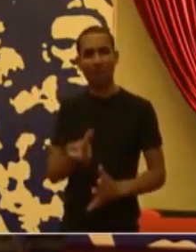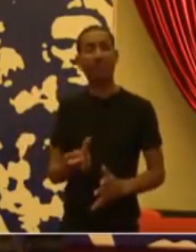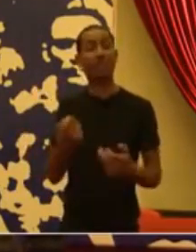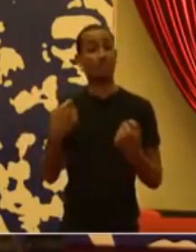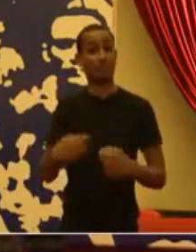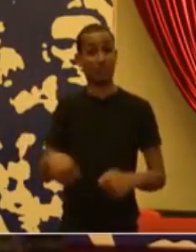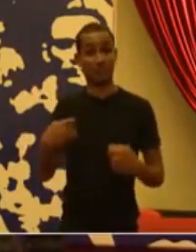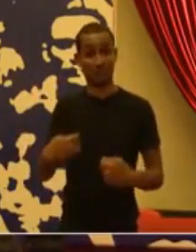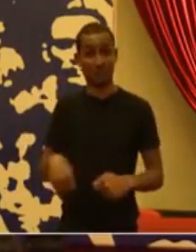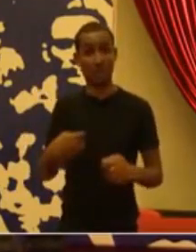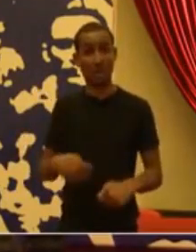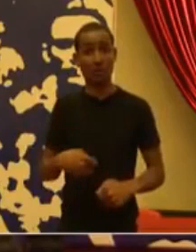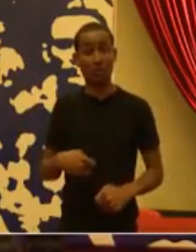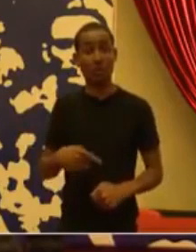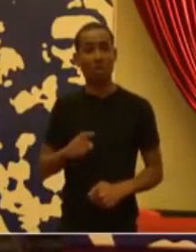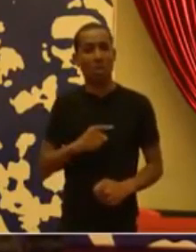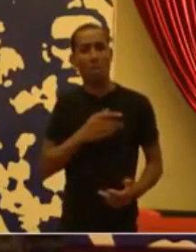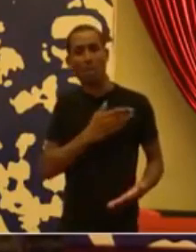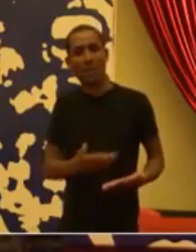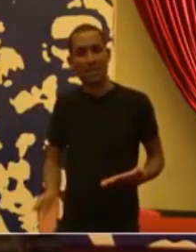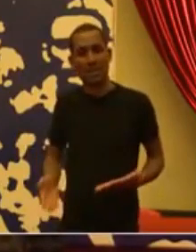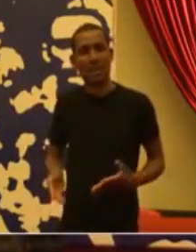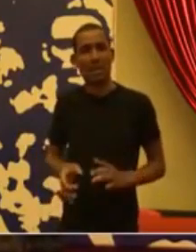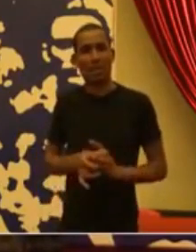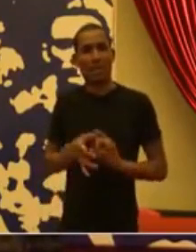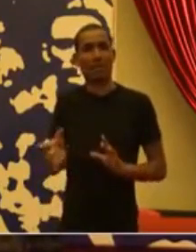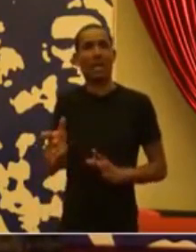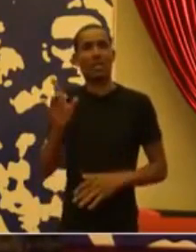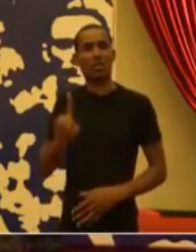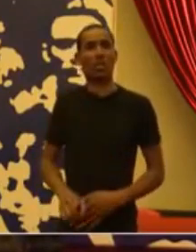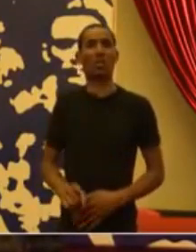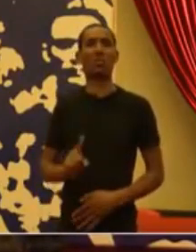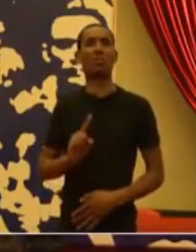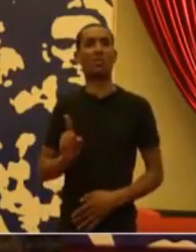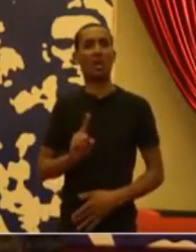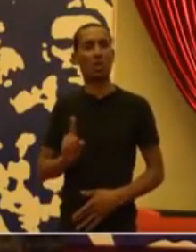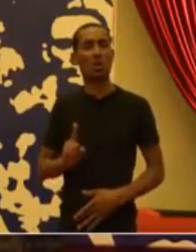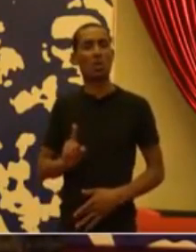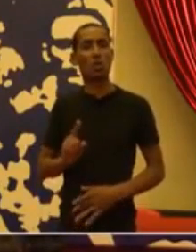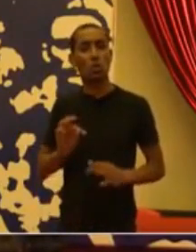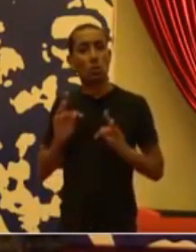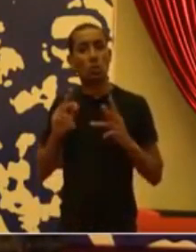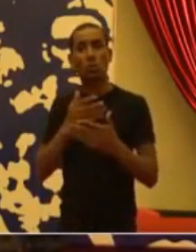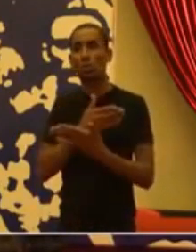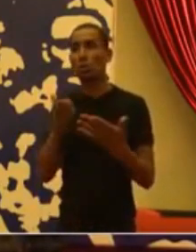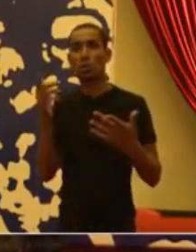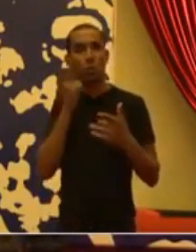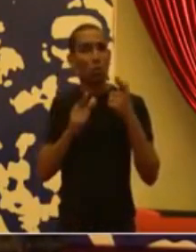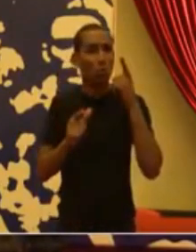de não perder as liberdades e os direitos que foram duramente conquistados